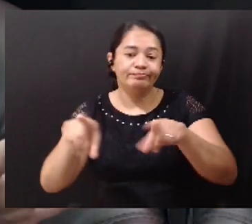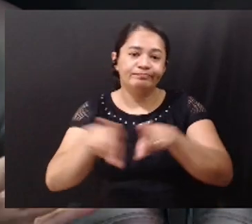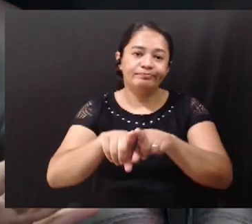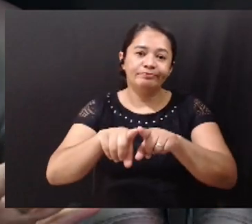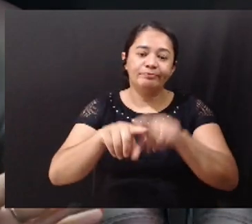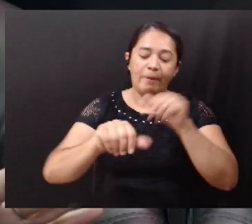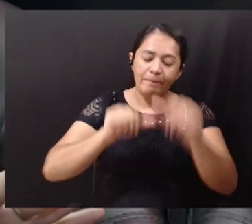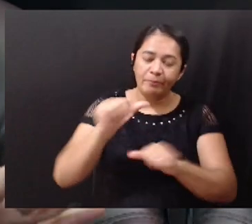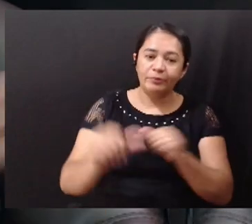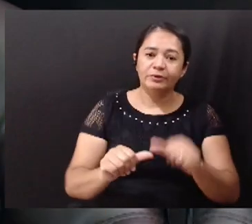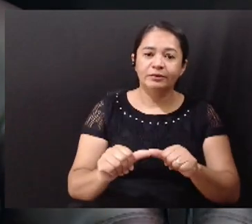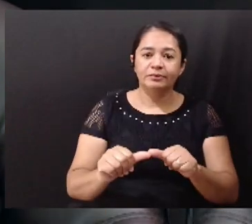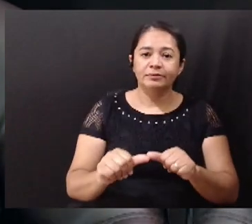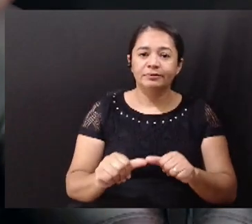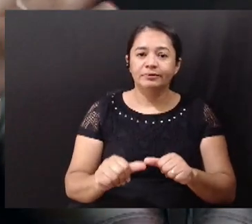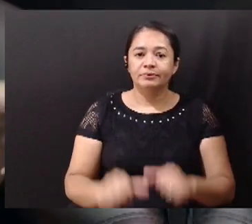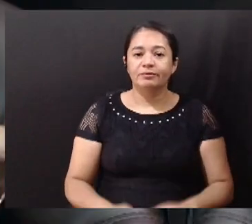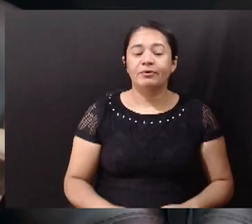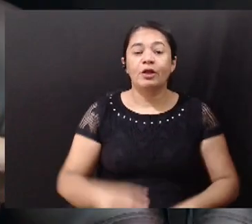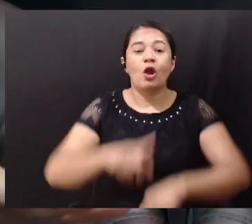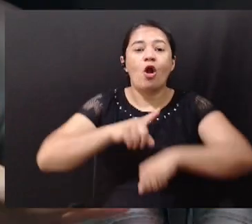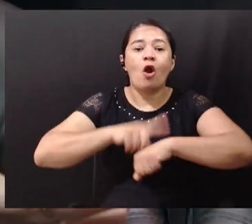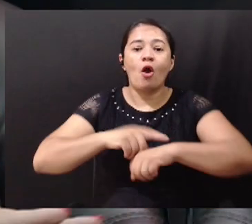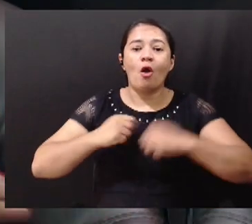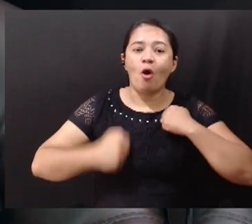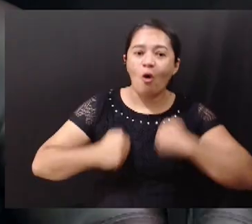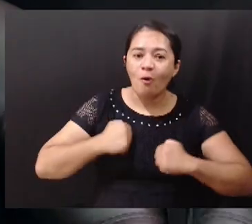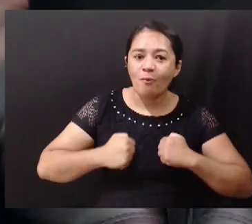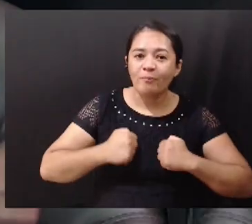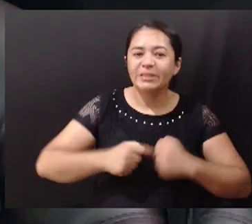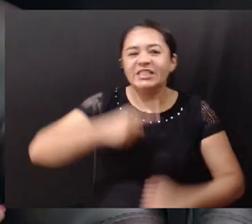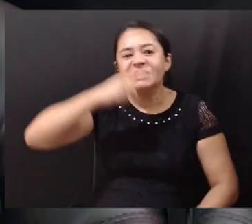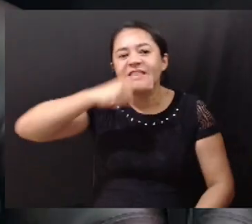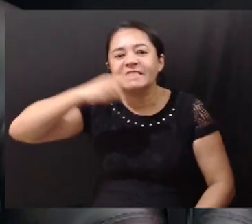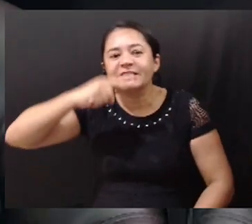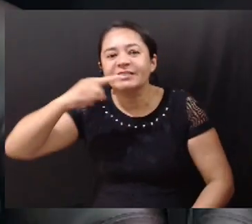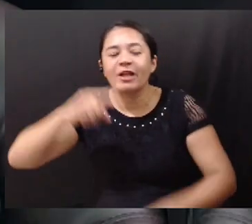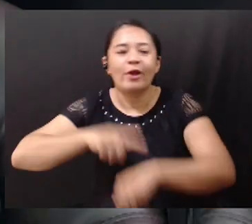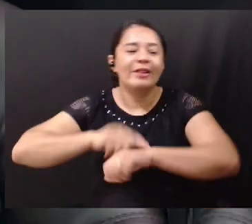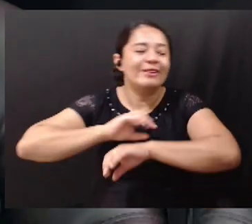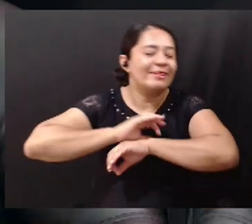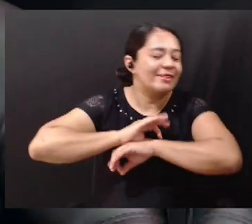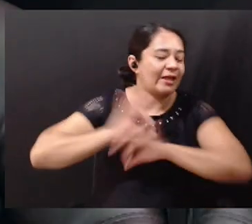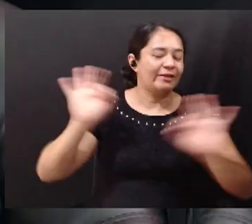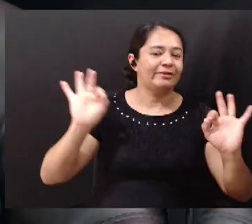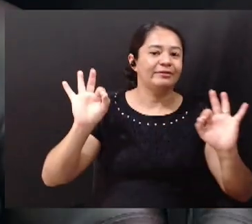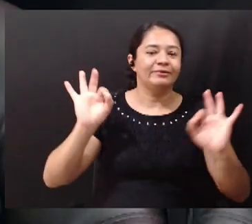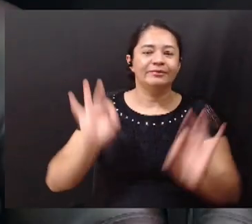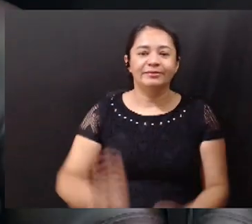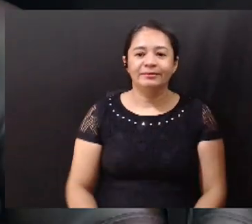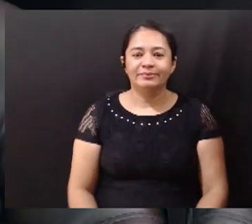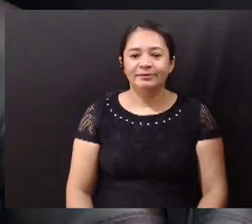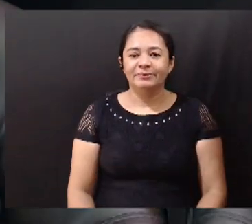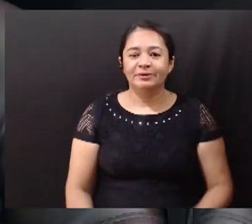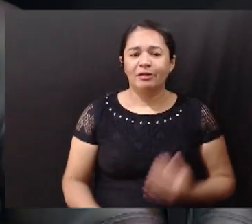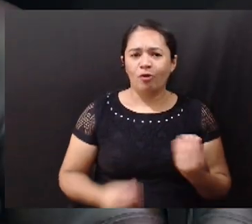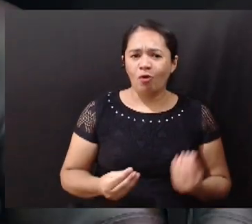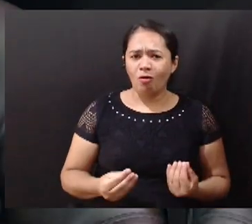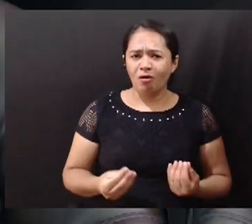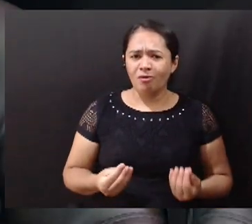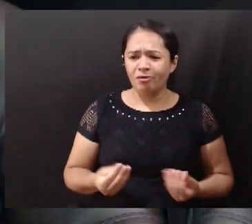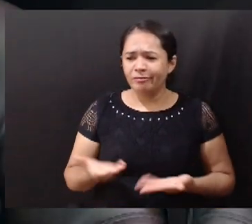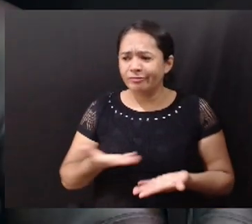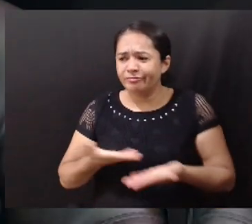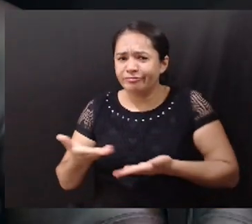temos mais horário para banho, não temos mais horário para escovar os dentes e não temos mais nada. E como que a gente pode lidar com isso tudo,